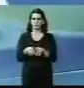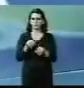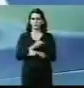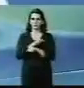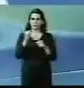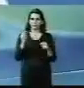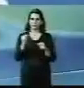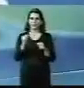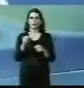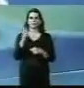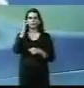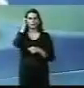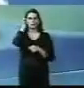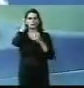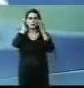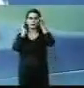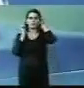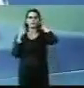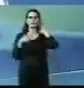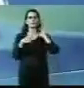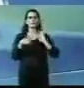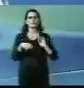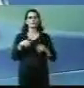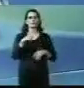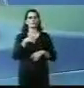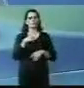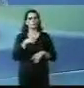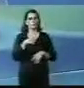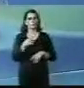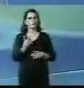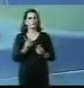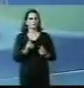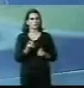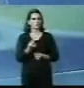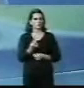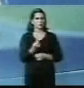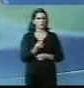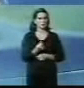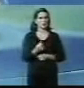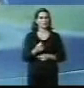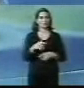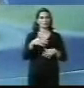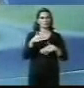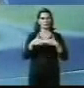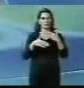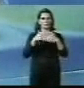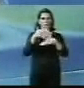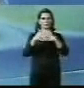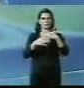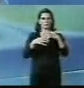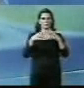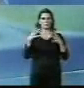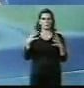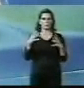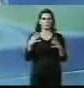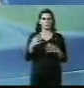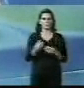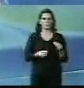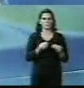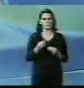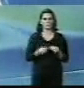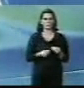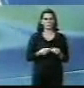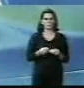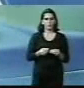do seu proxy, tenha em mente que ele também vai onerar muito mais o processamento do desempenho do seu servidor do que uma configuração